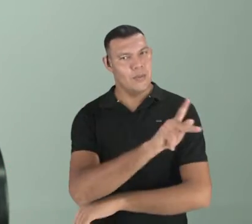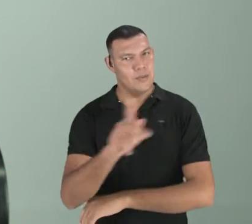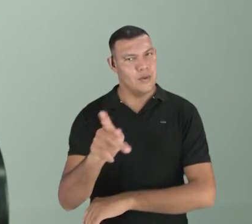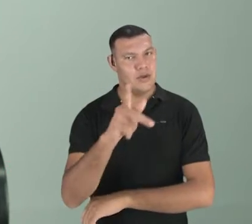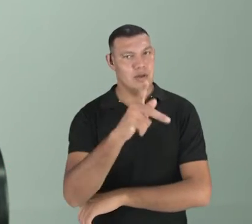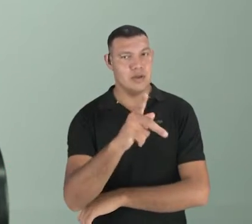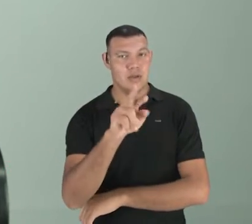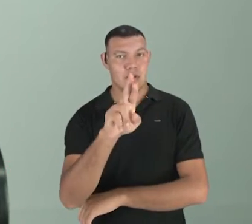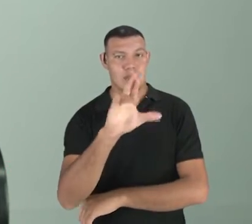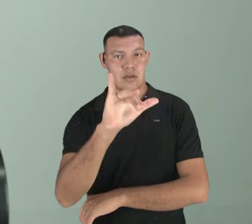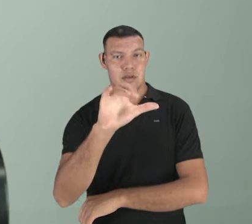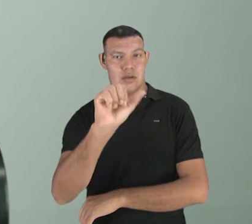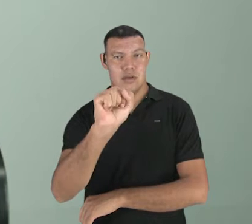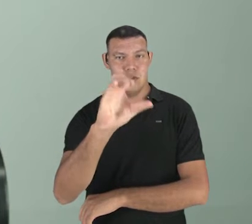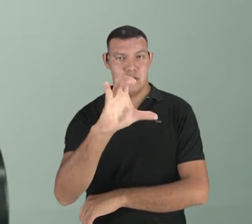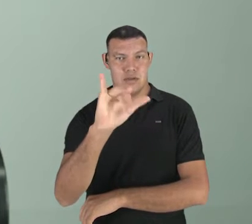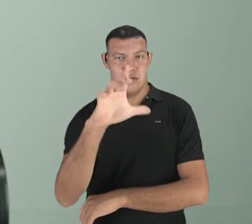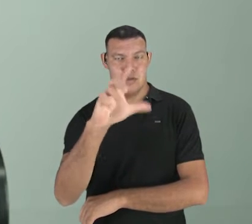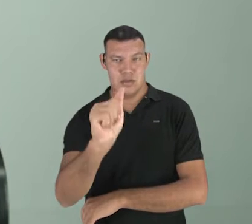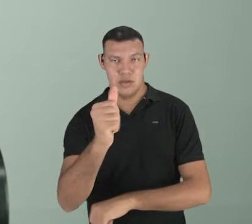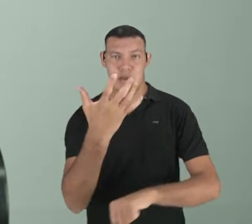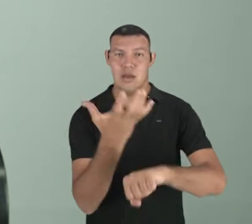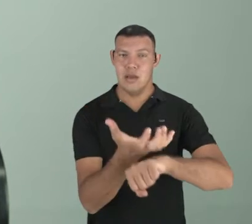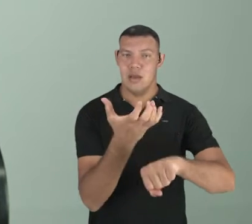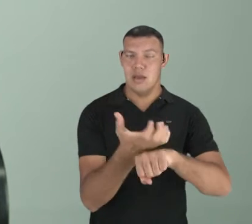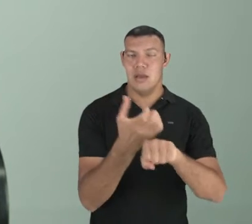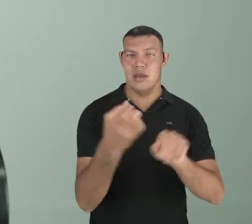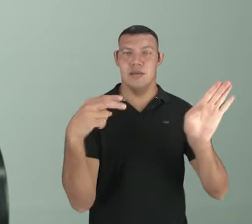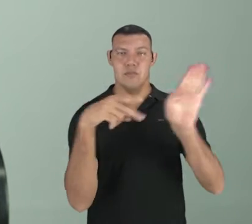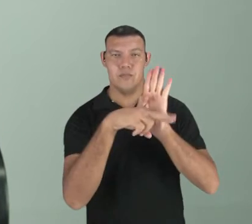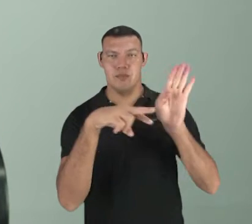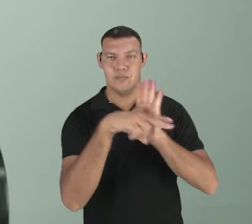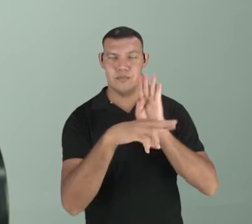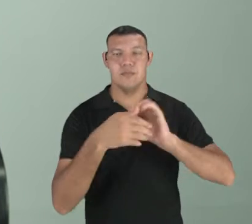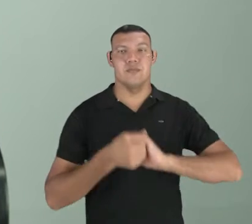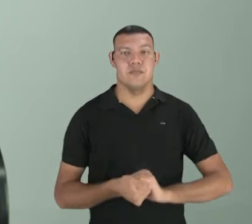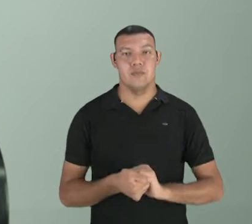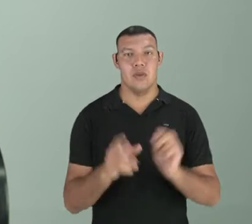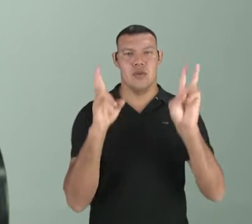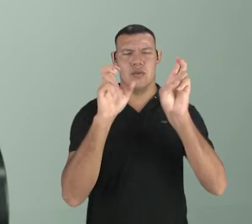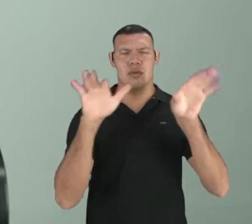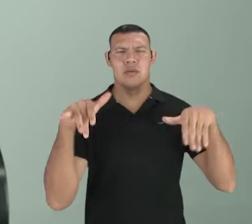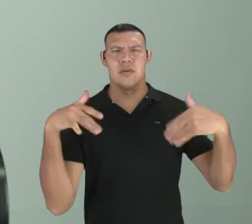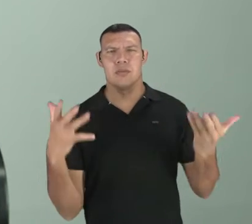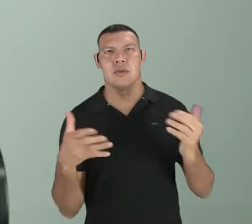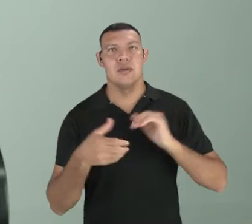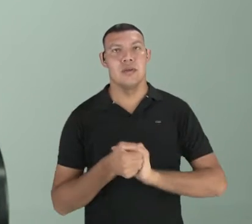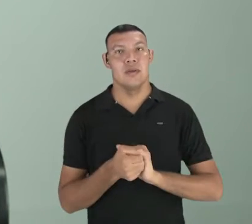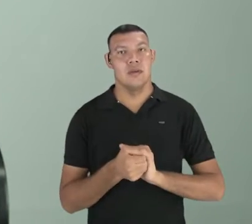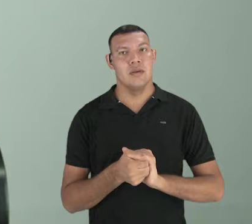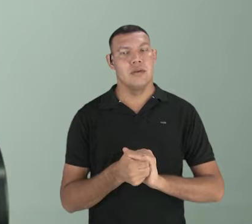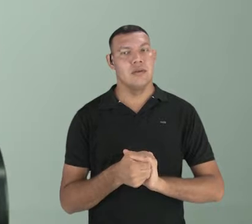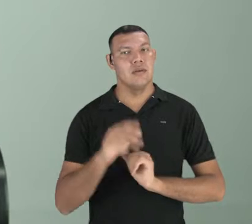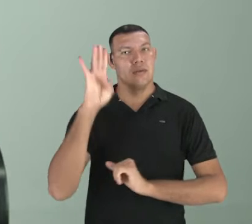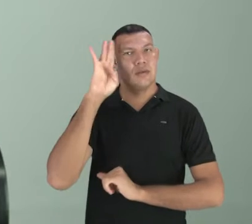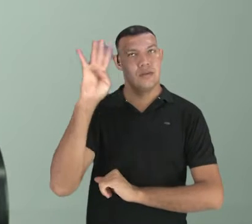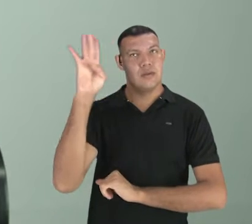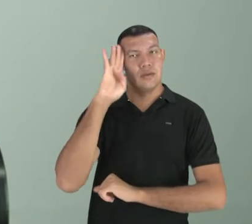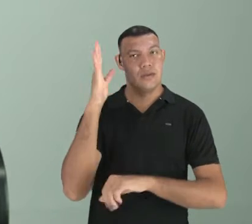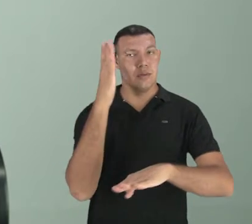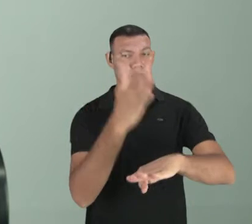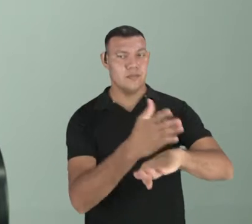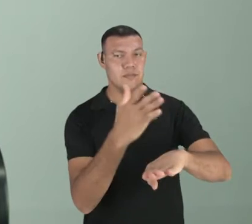sou a professora Priscila e hoje nós teremos mais uma aula de biologia. O nosso tema de hoje será a teoria moderna